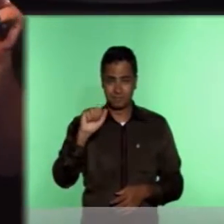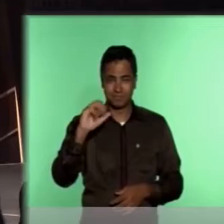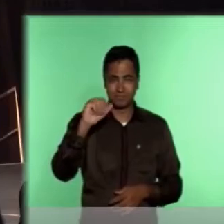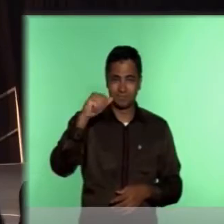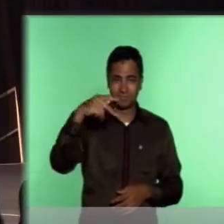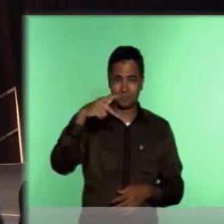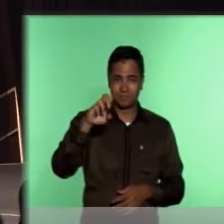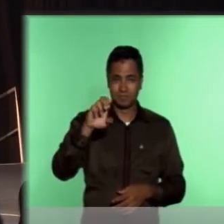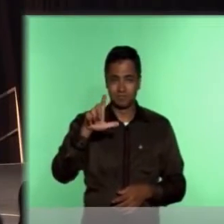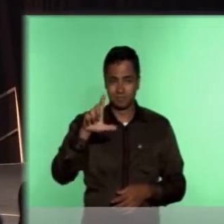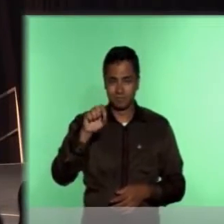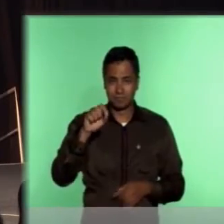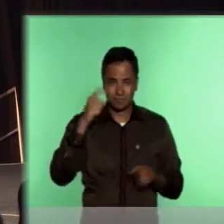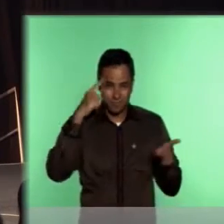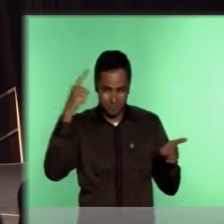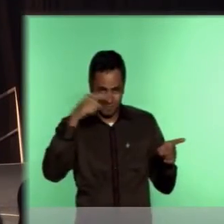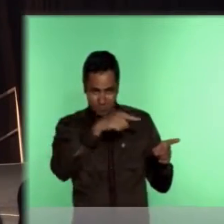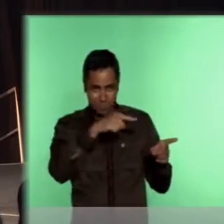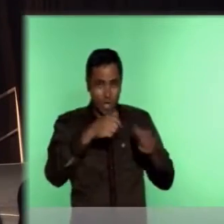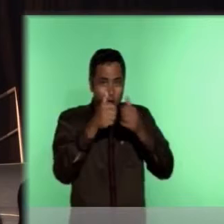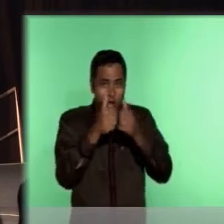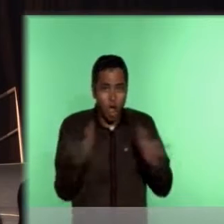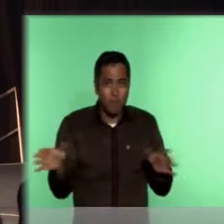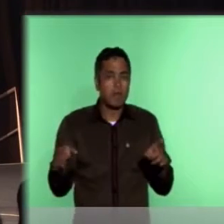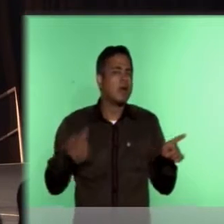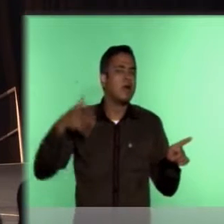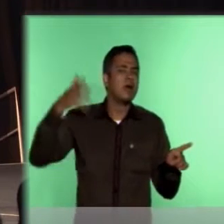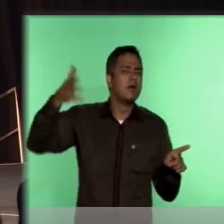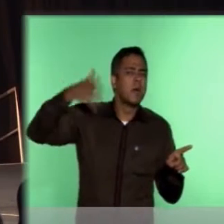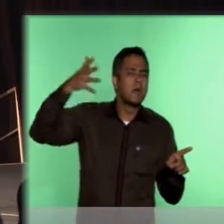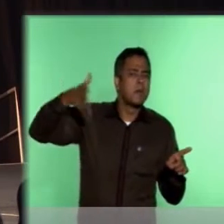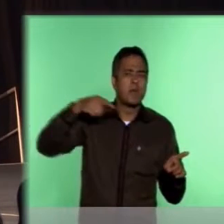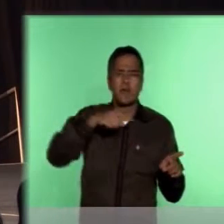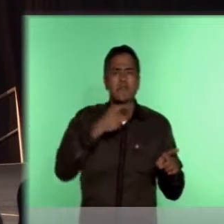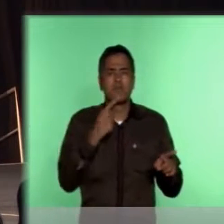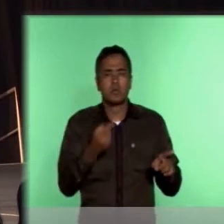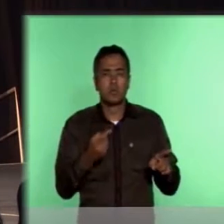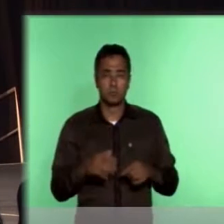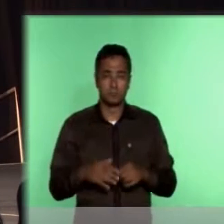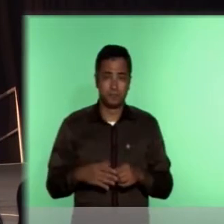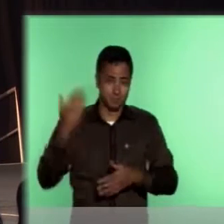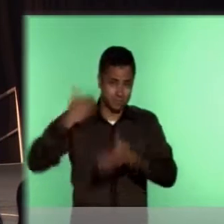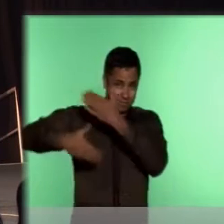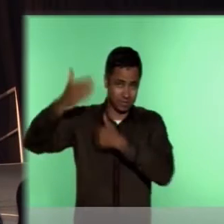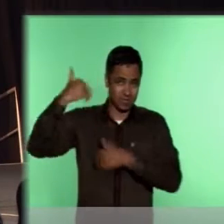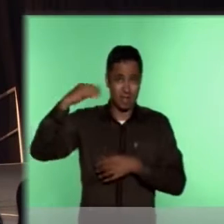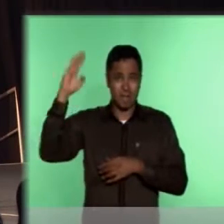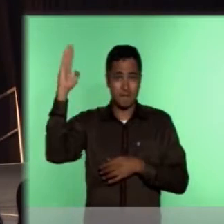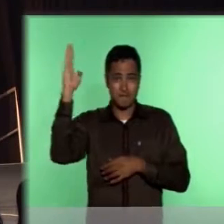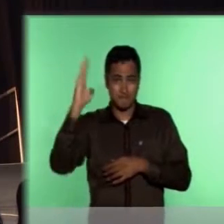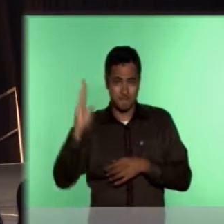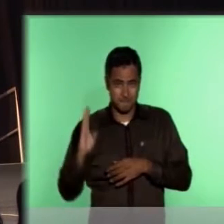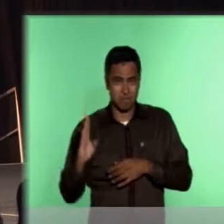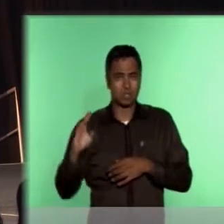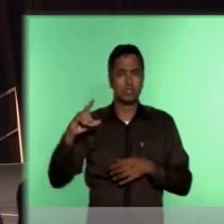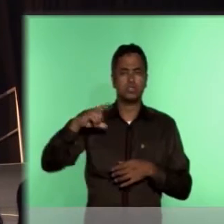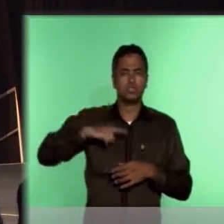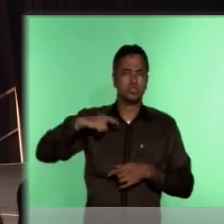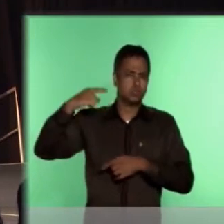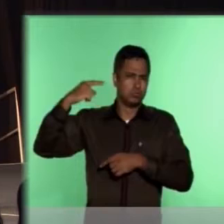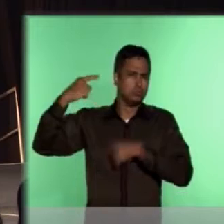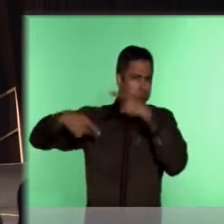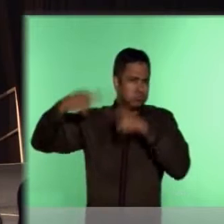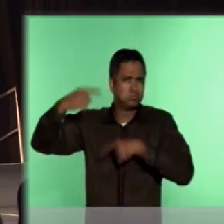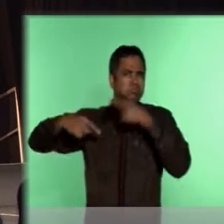foram realizadas ao longo dos anos elas fizeram com que o Brasil saísse de um patamar muito ruim para estar próximo de 97%